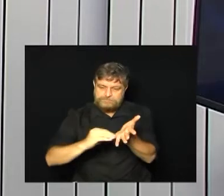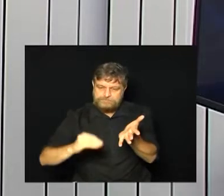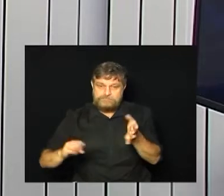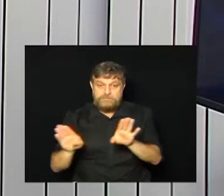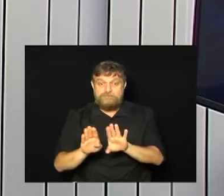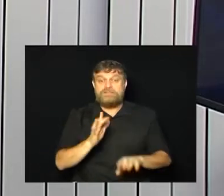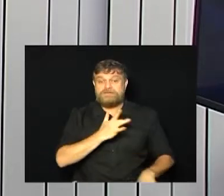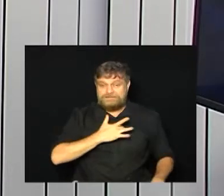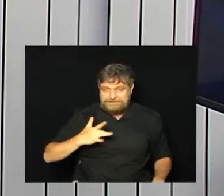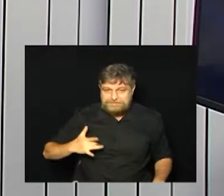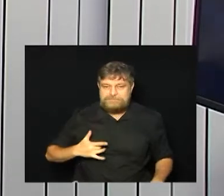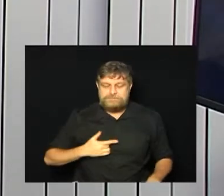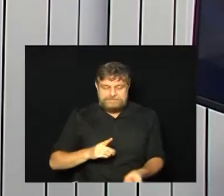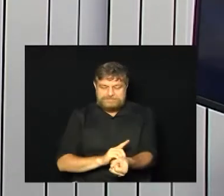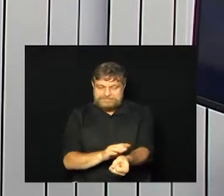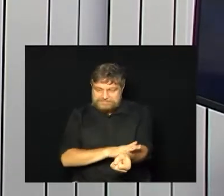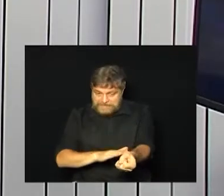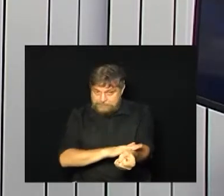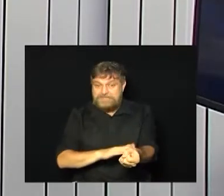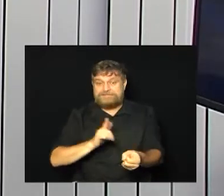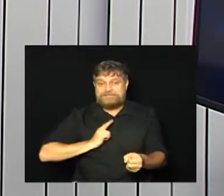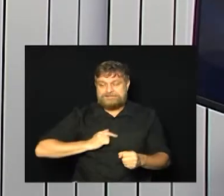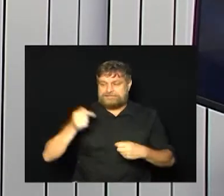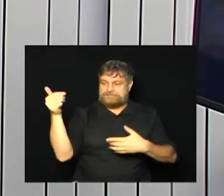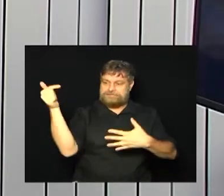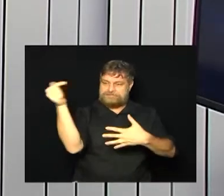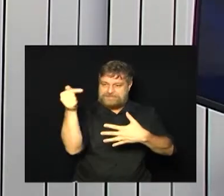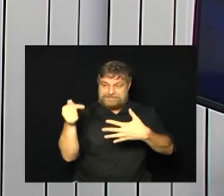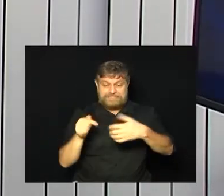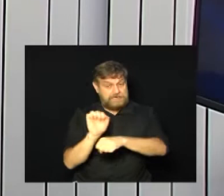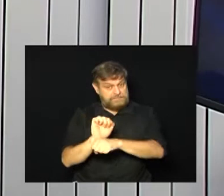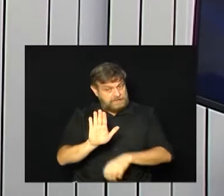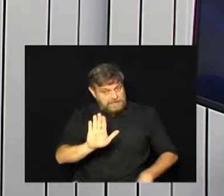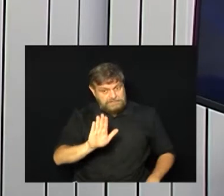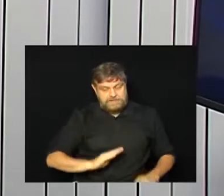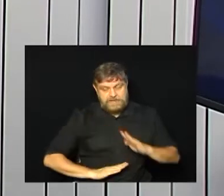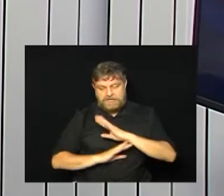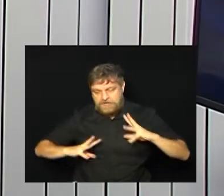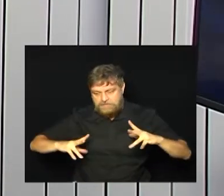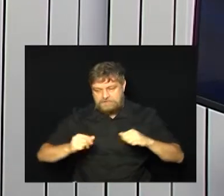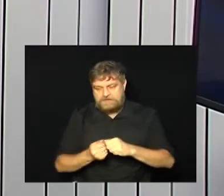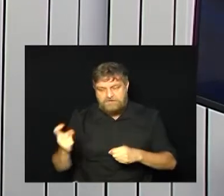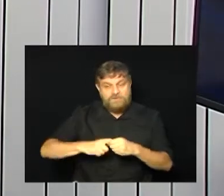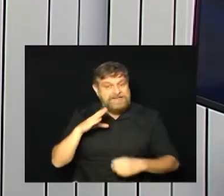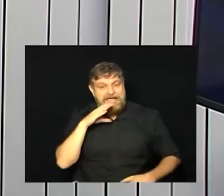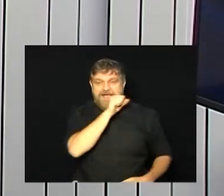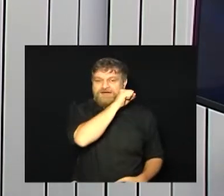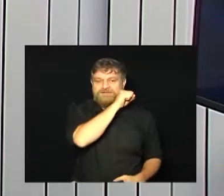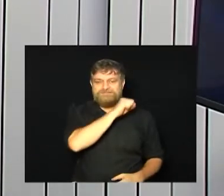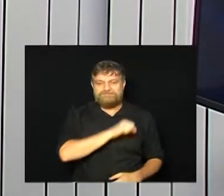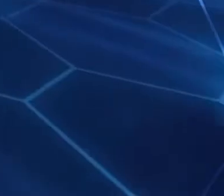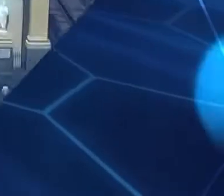sobre saúde, sobre diabetes. Então tem muitos assuntos, não saia daí que o Câmara Total volta já já.